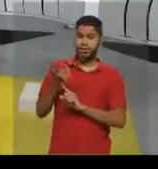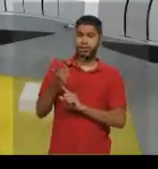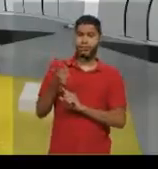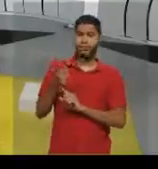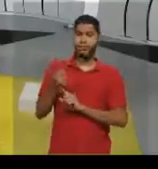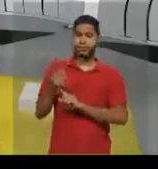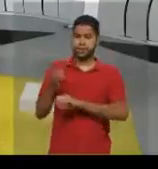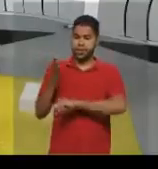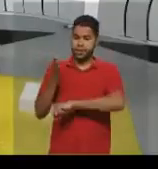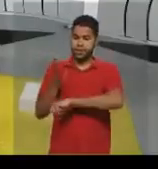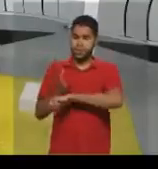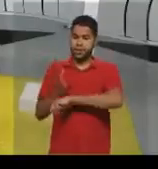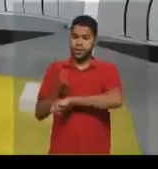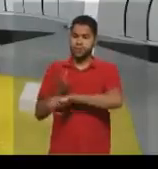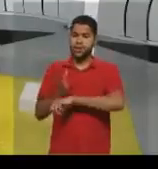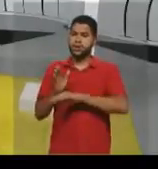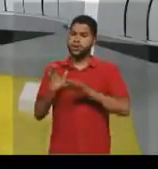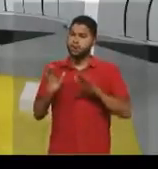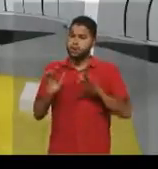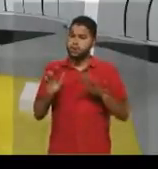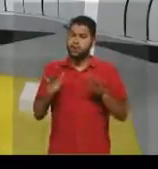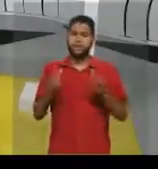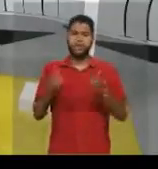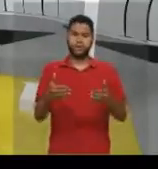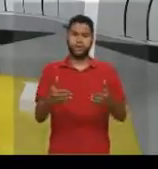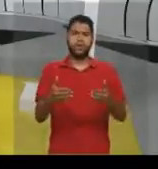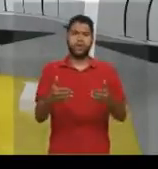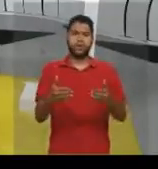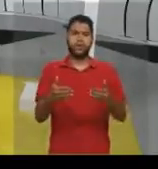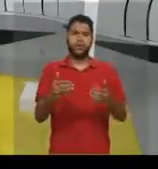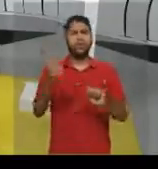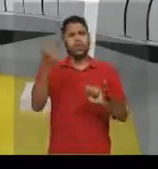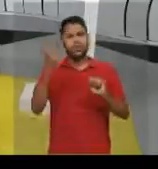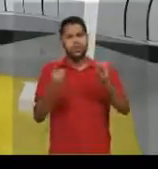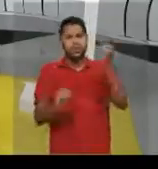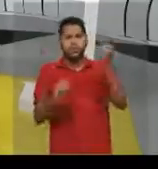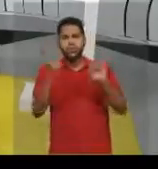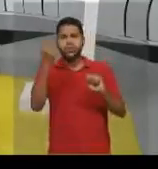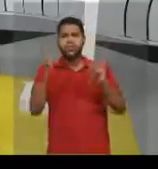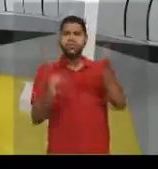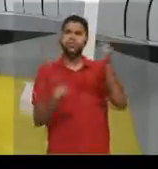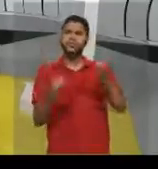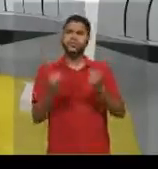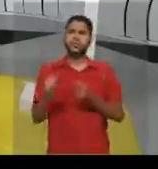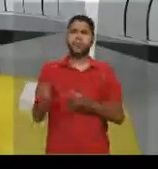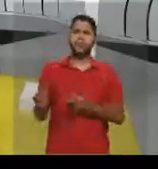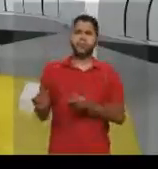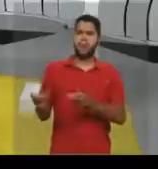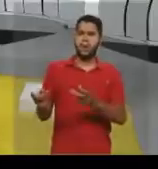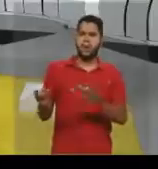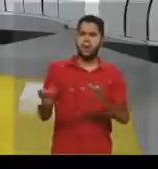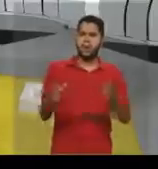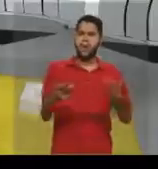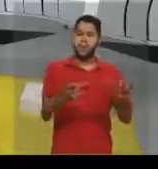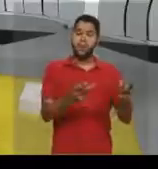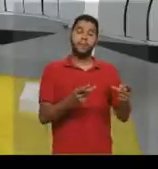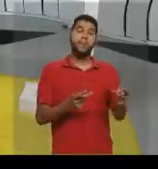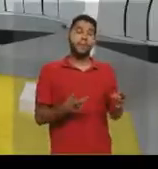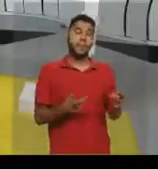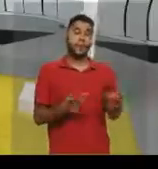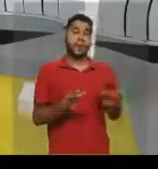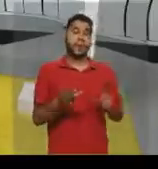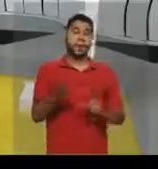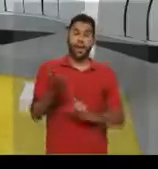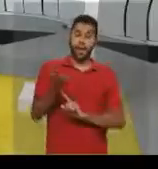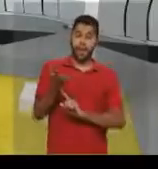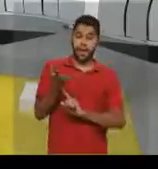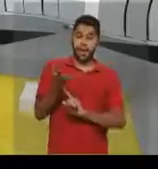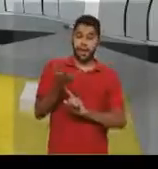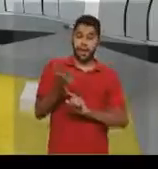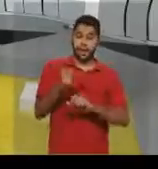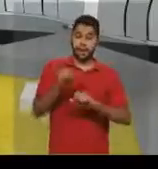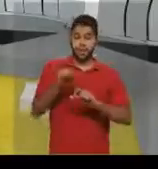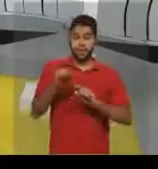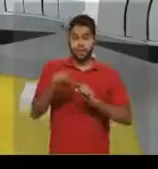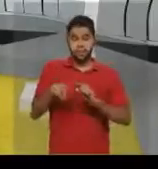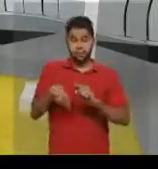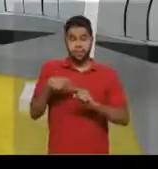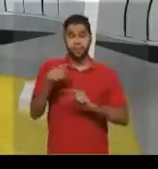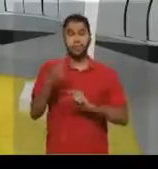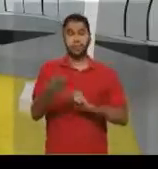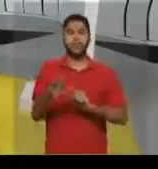estava voltada para a industrialização, a comercialização, essa arte